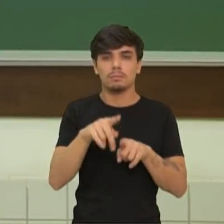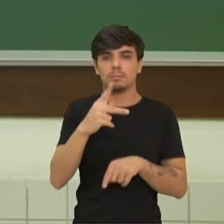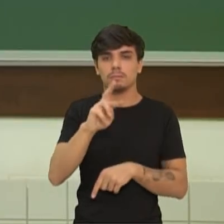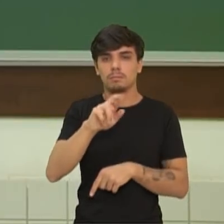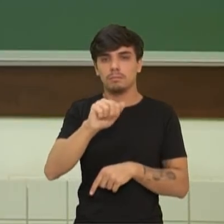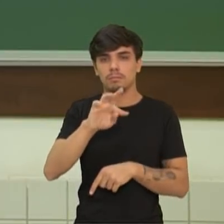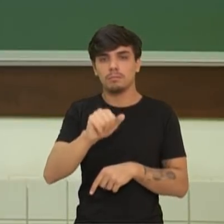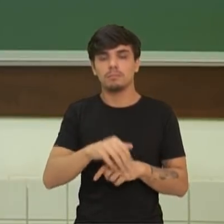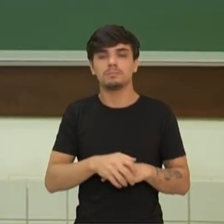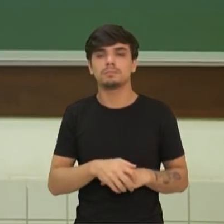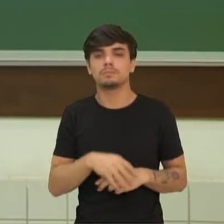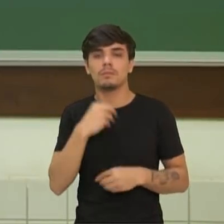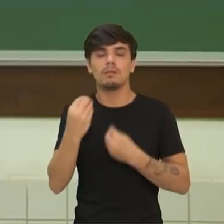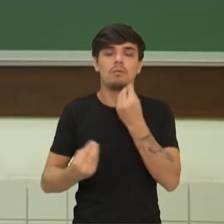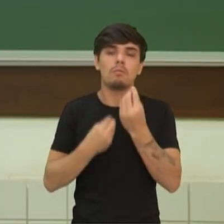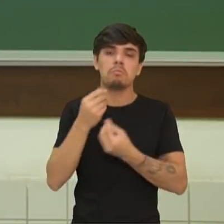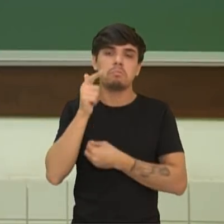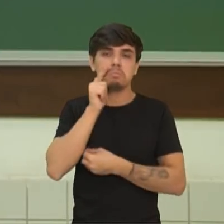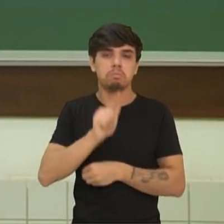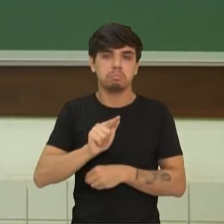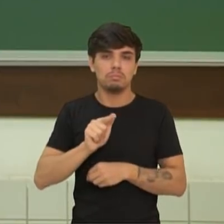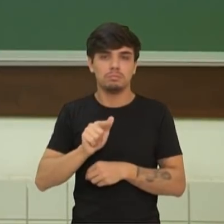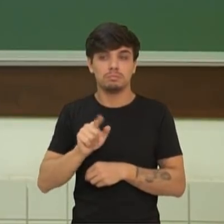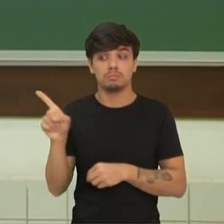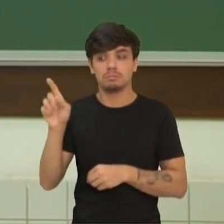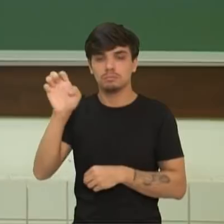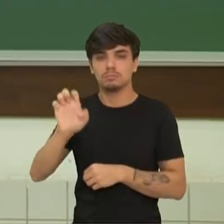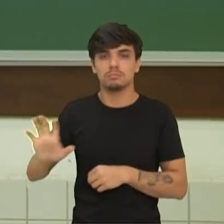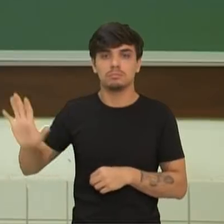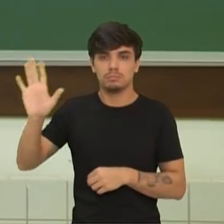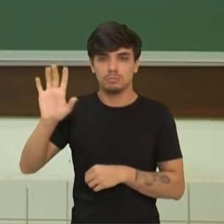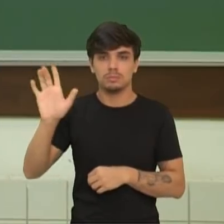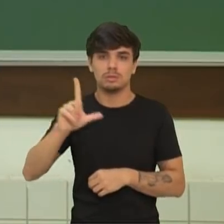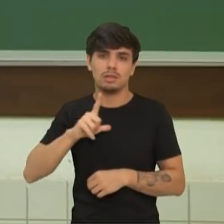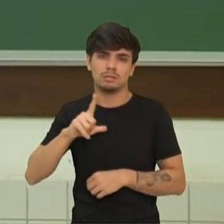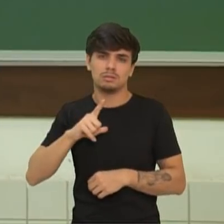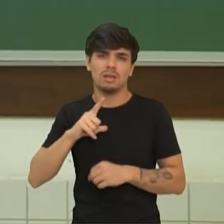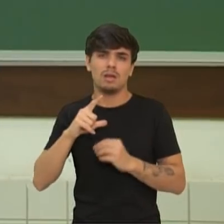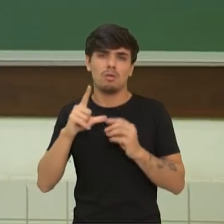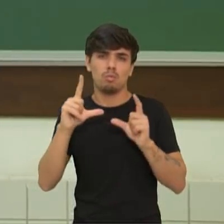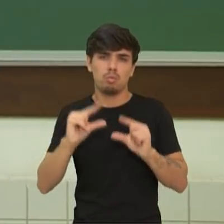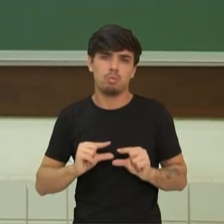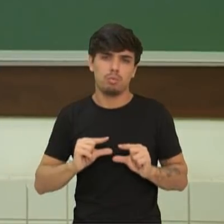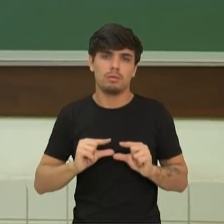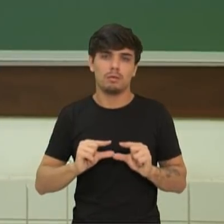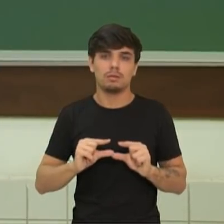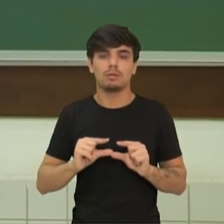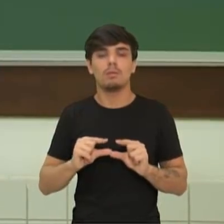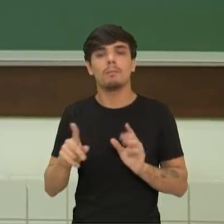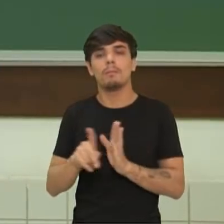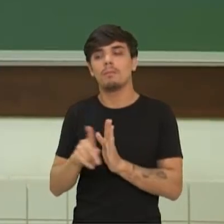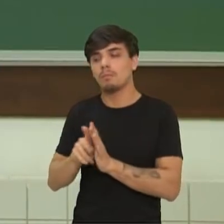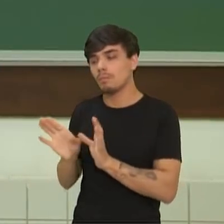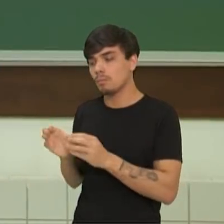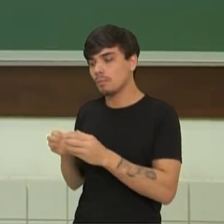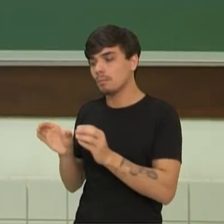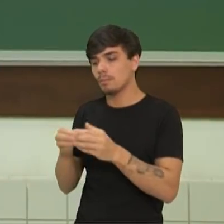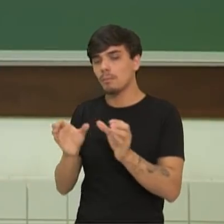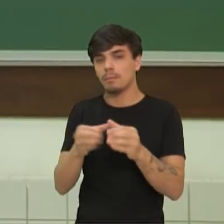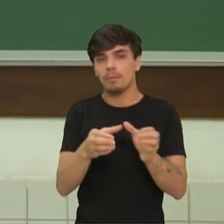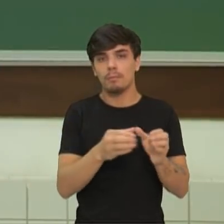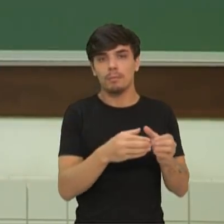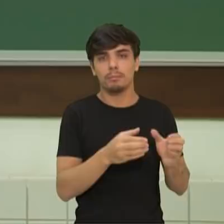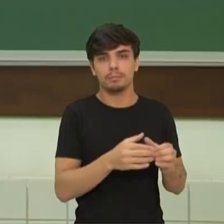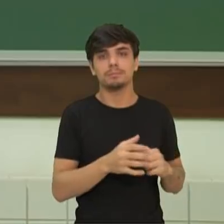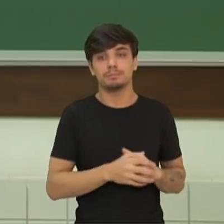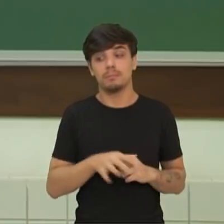material. Como que eles iam conseguir? Na Europa as minas estavam escassas, então eles traziam das suas colônias. Então eles